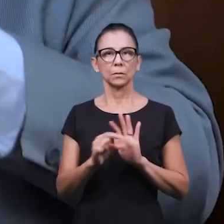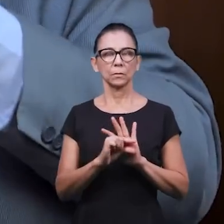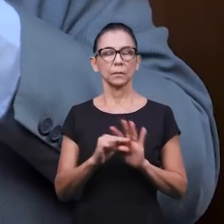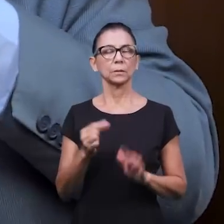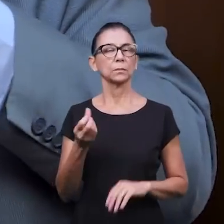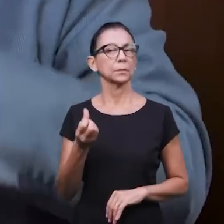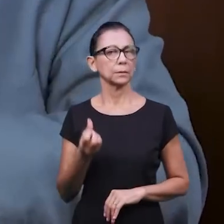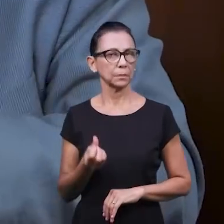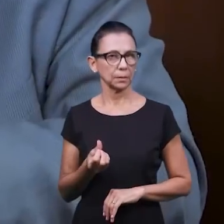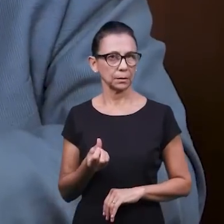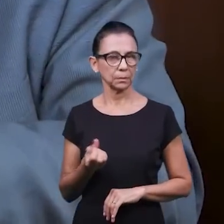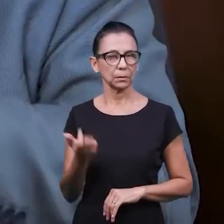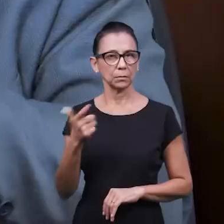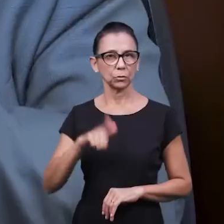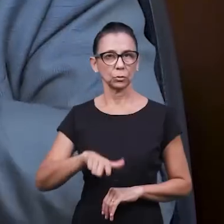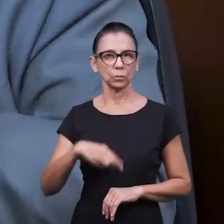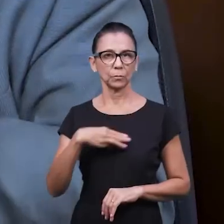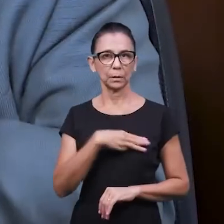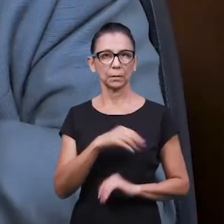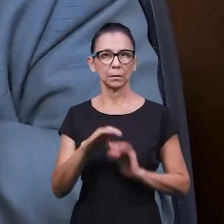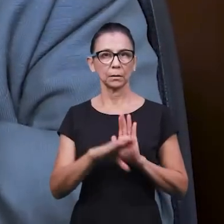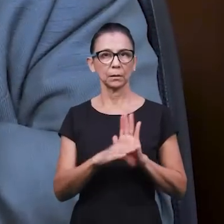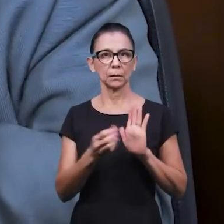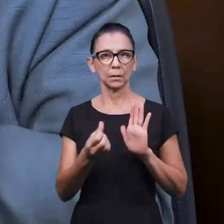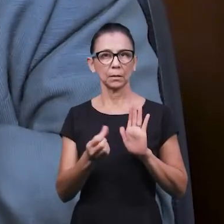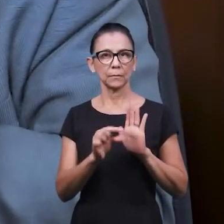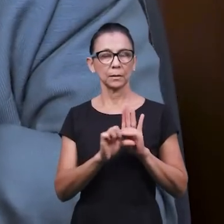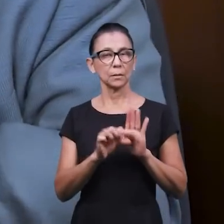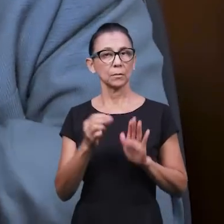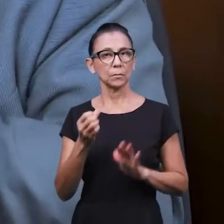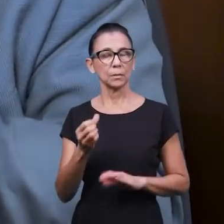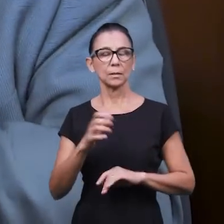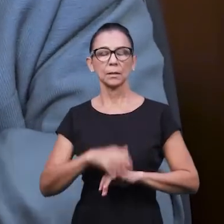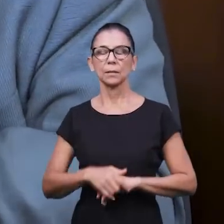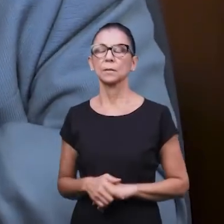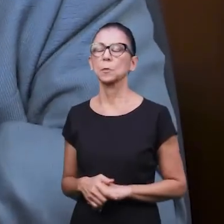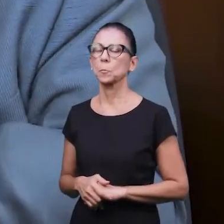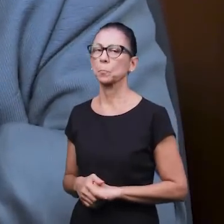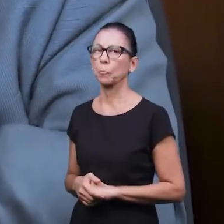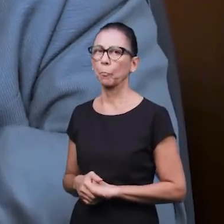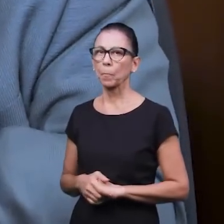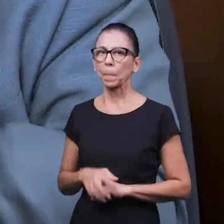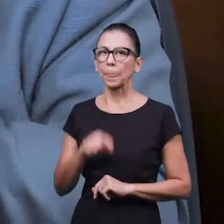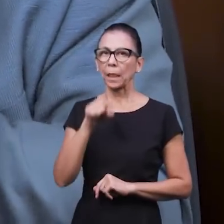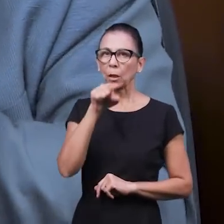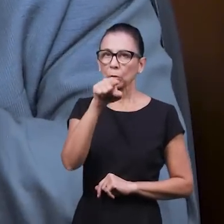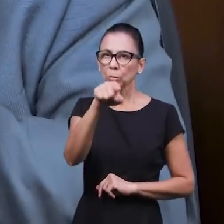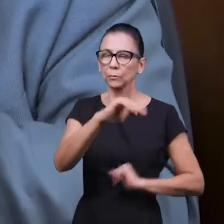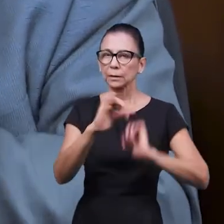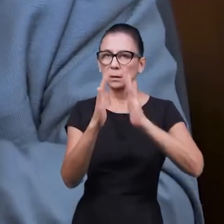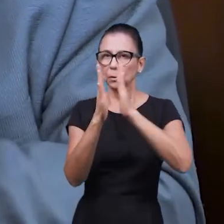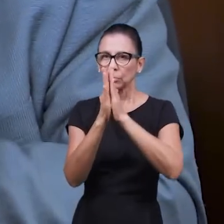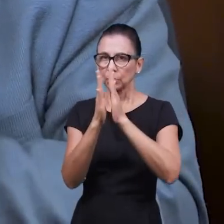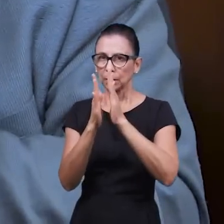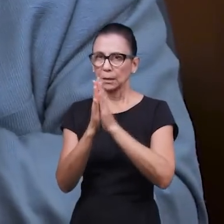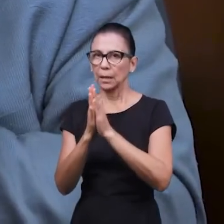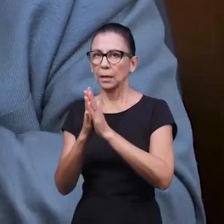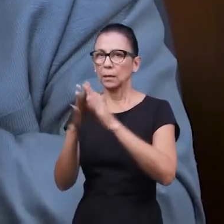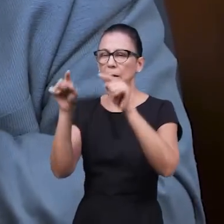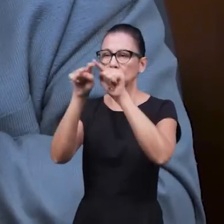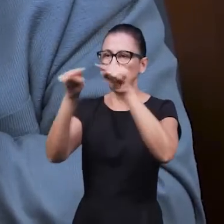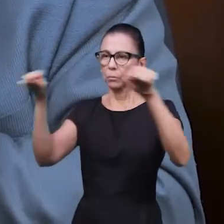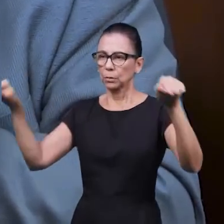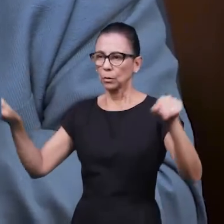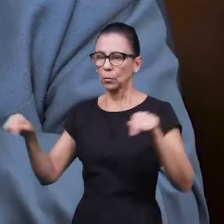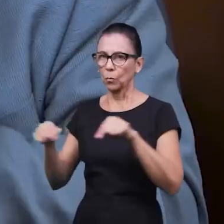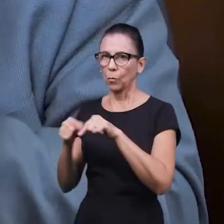e no verso 6. Mateus 6,6, que diz o seguinte: mas tu, quando orares, entra no teu aposento e, fechando